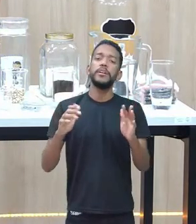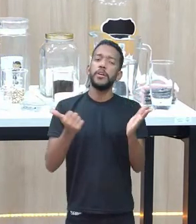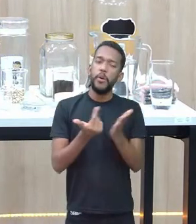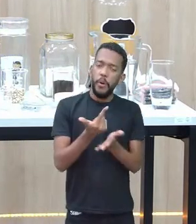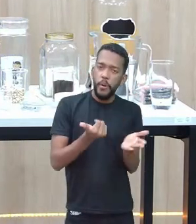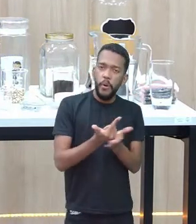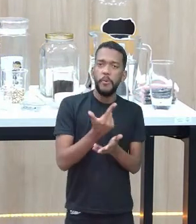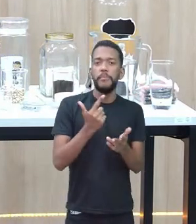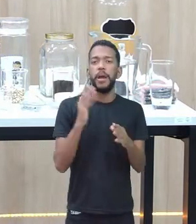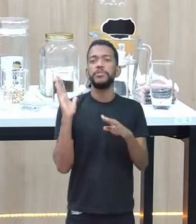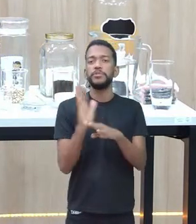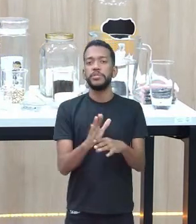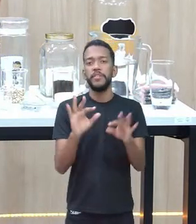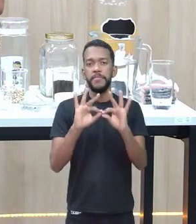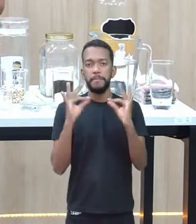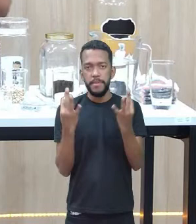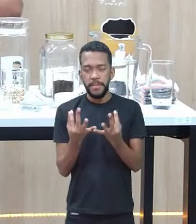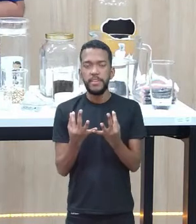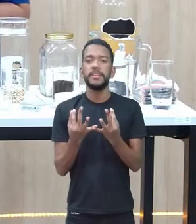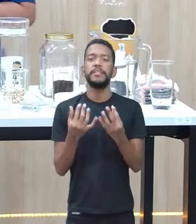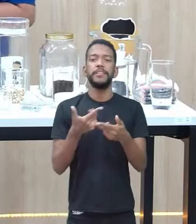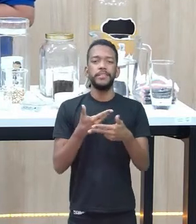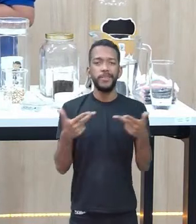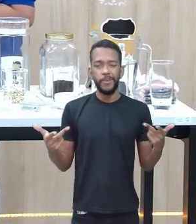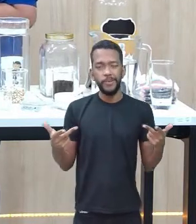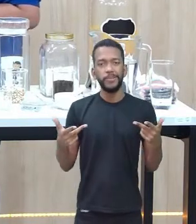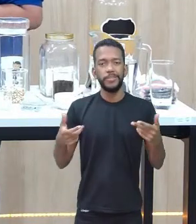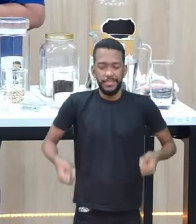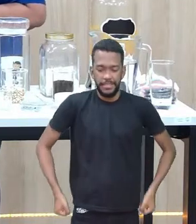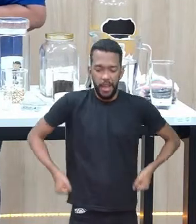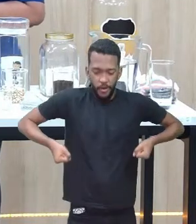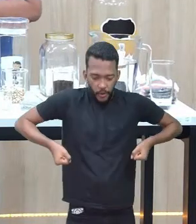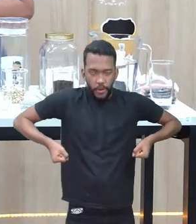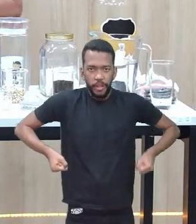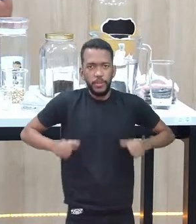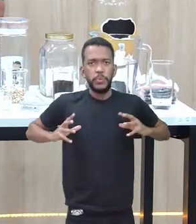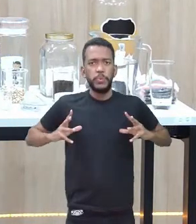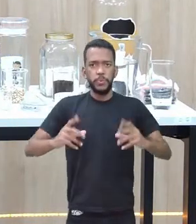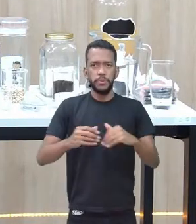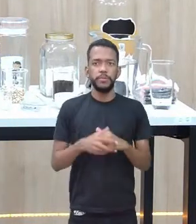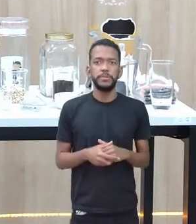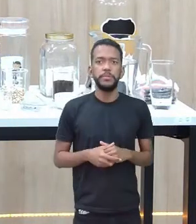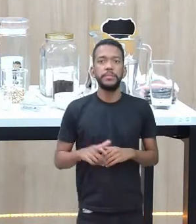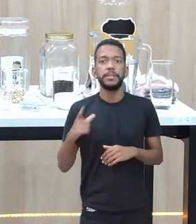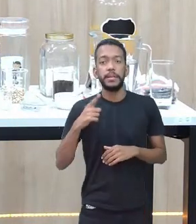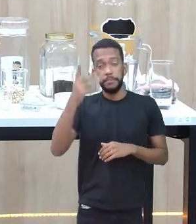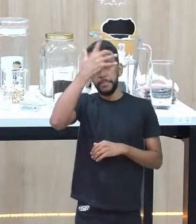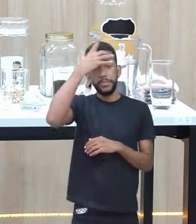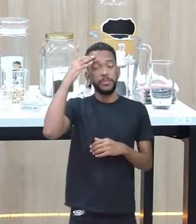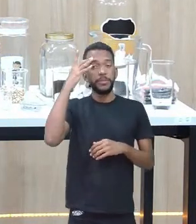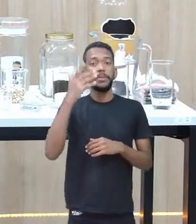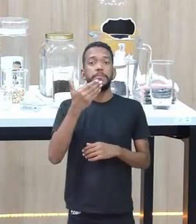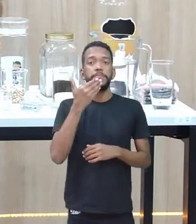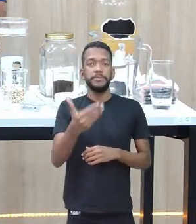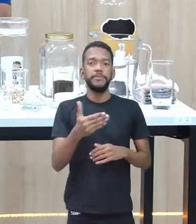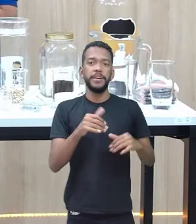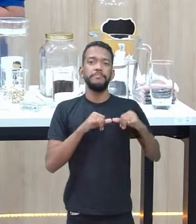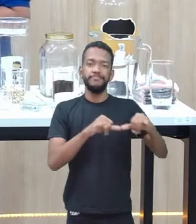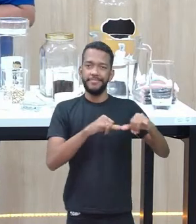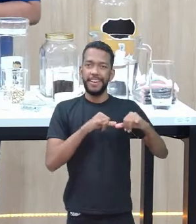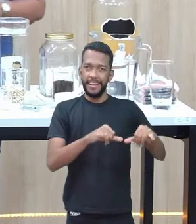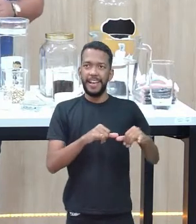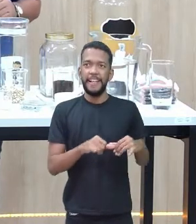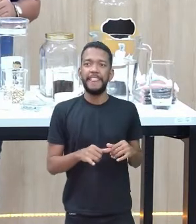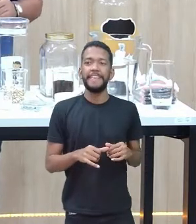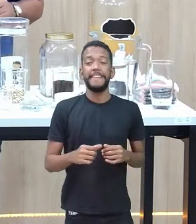de carregar essas sacolas, como é que a gente deve fazer. Tem gente que prefere ir ao mercado. Vejam aí como